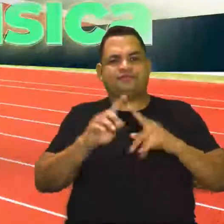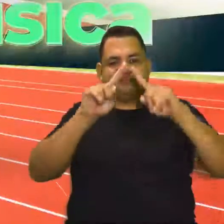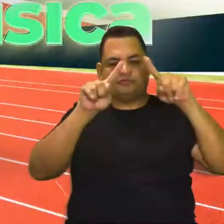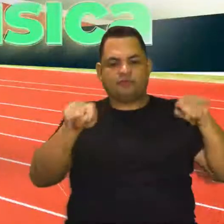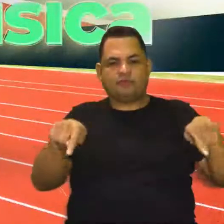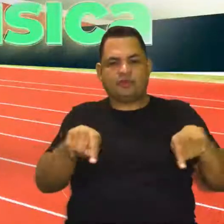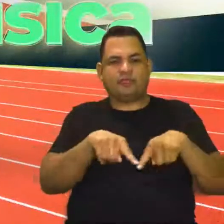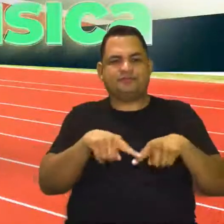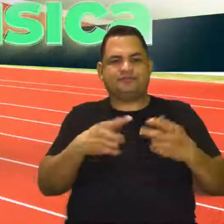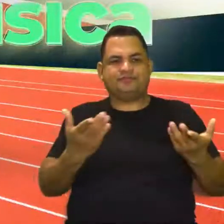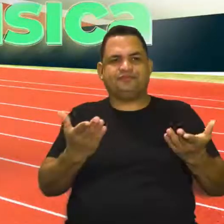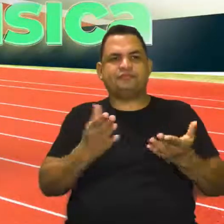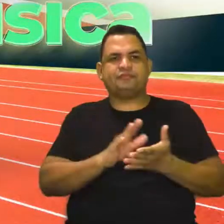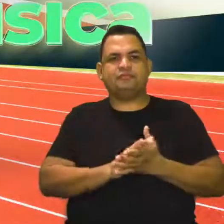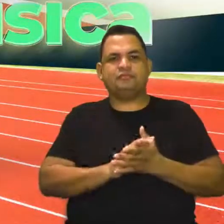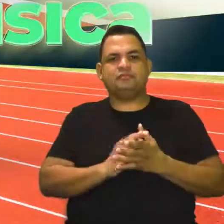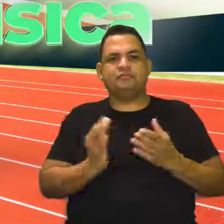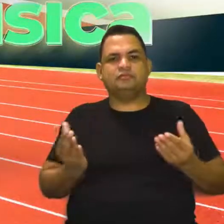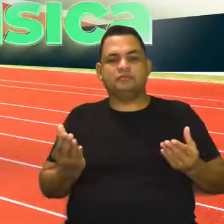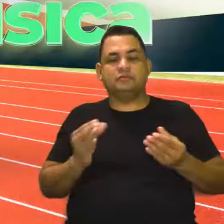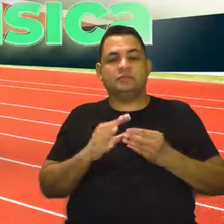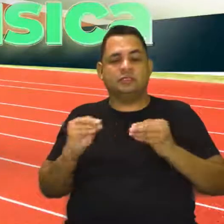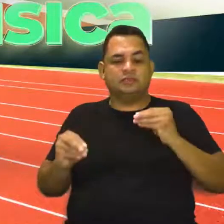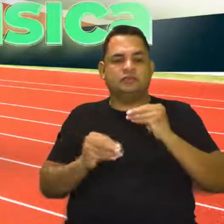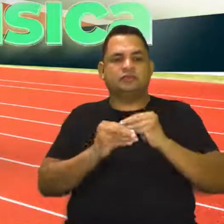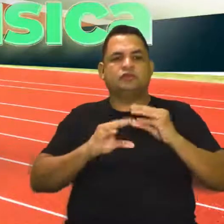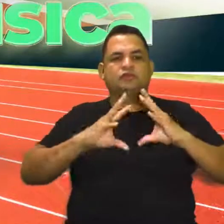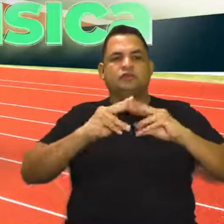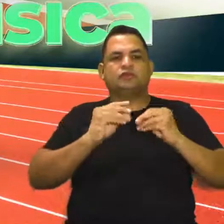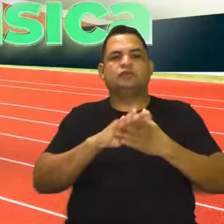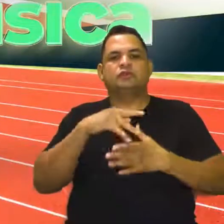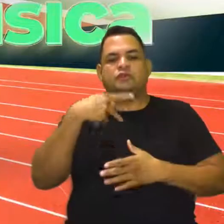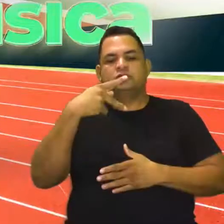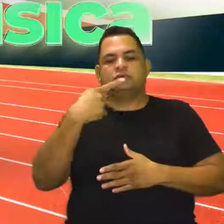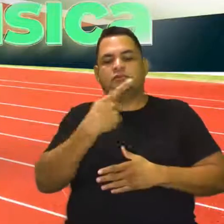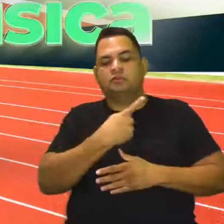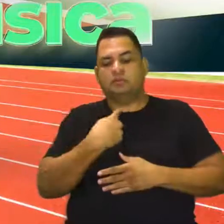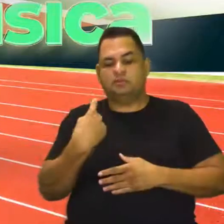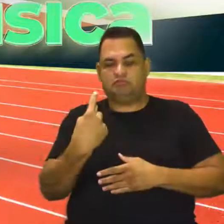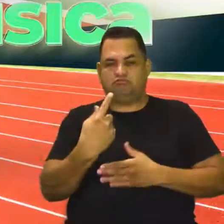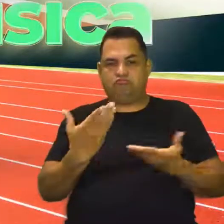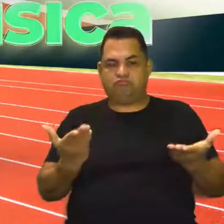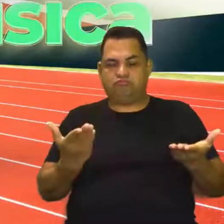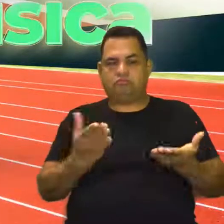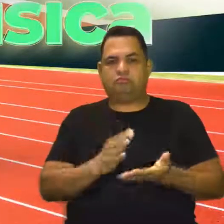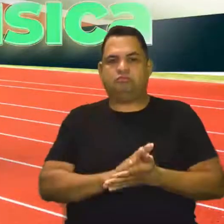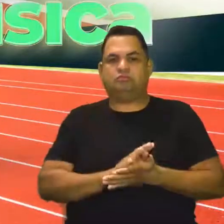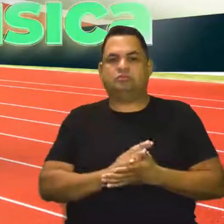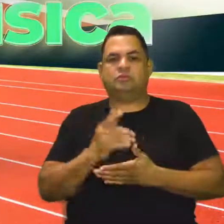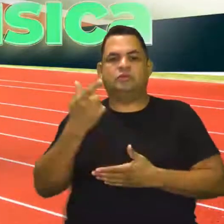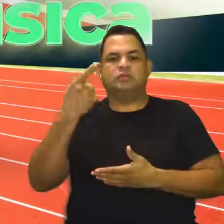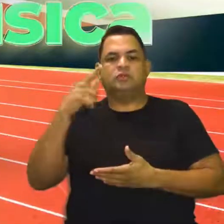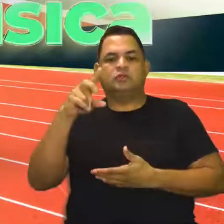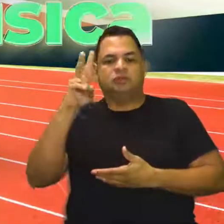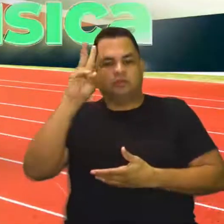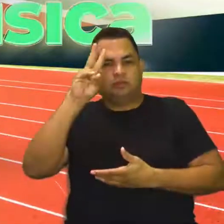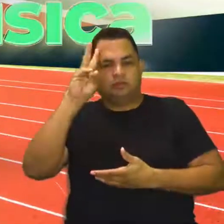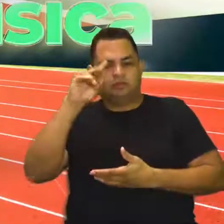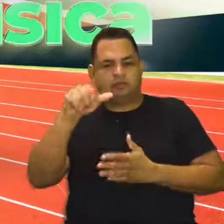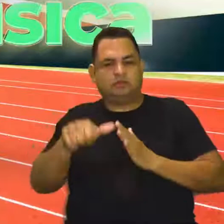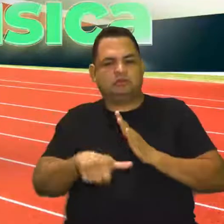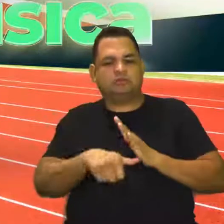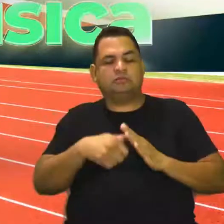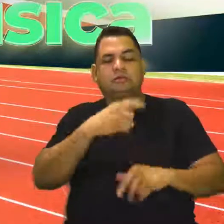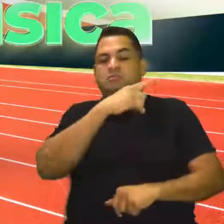Pirâmide, então ela soma, ela acrescenta toda a nossa fala até agora, né, prof? Exato. Inclusive, a gente consegue relembrar lá do